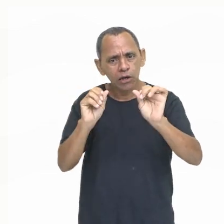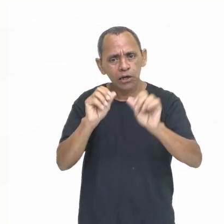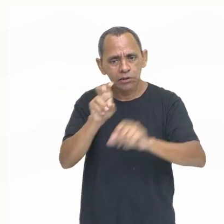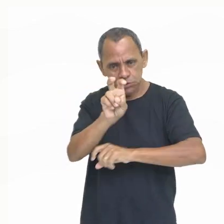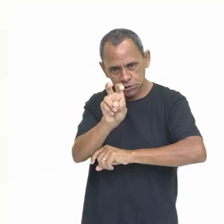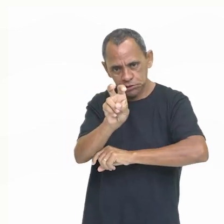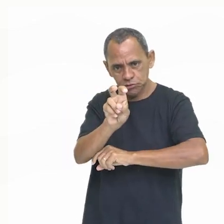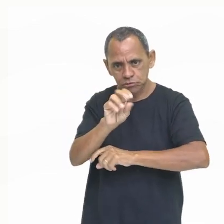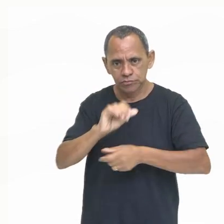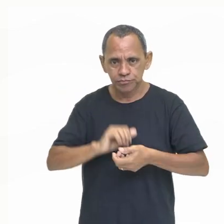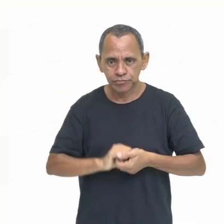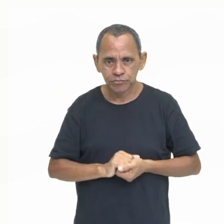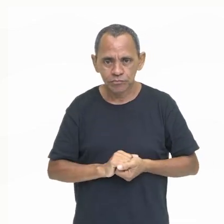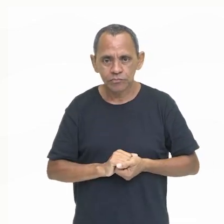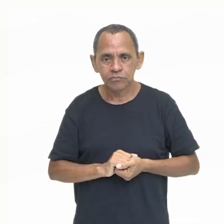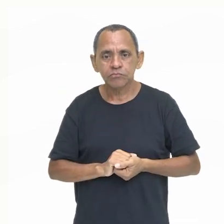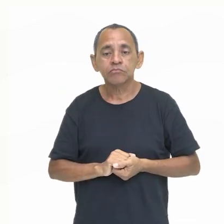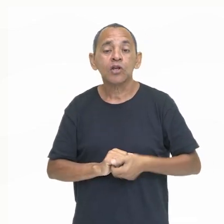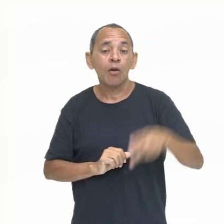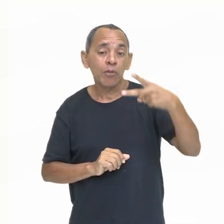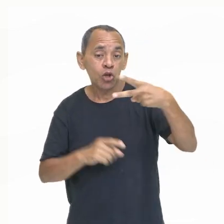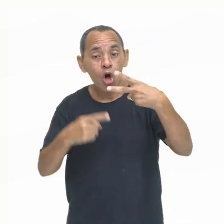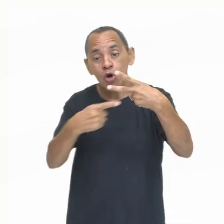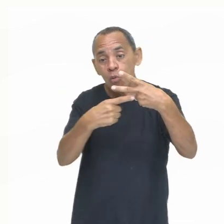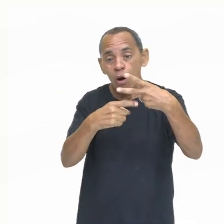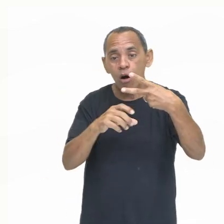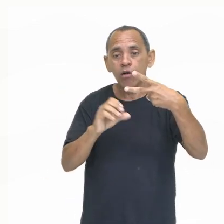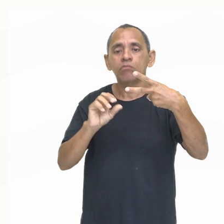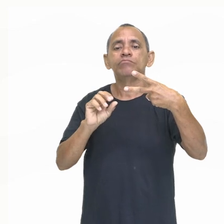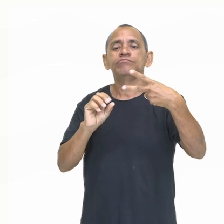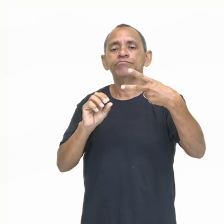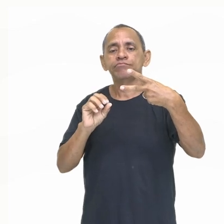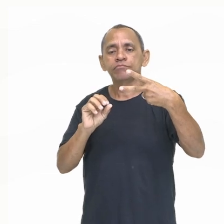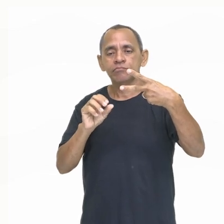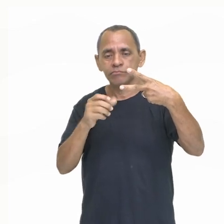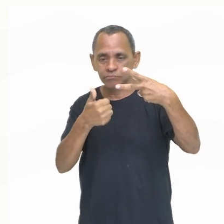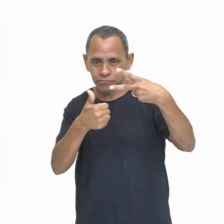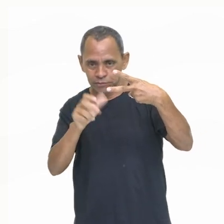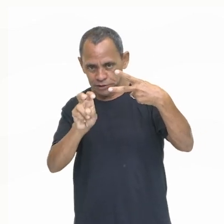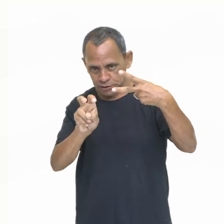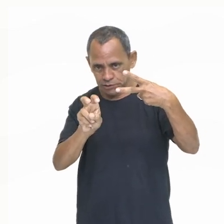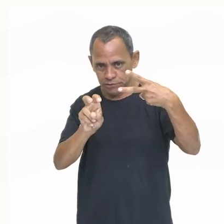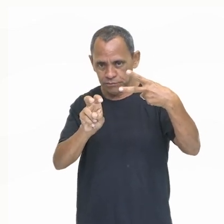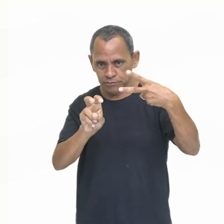5 e menor ou igual a 15. Ó.